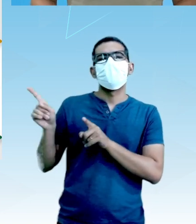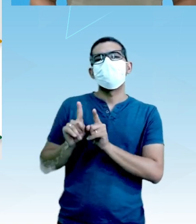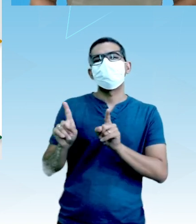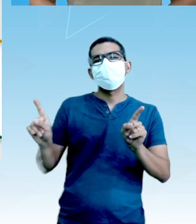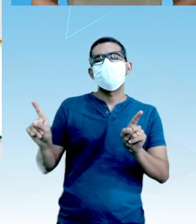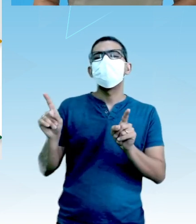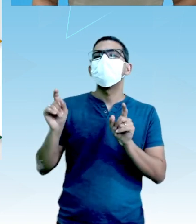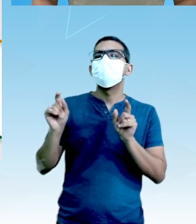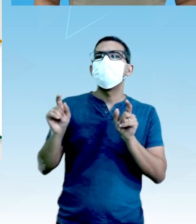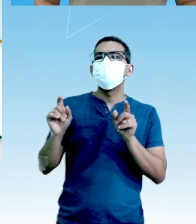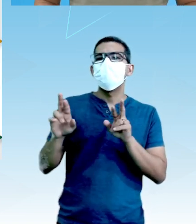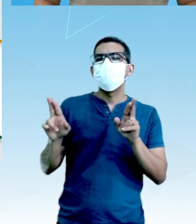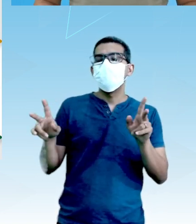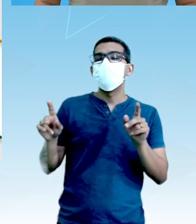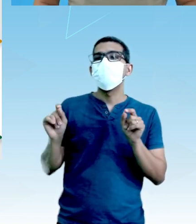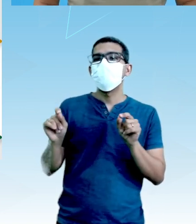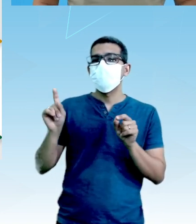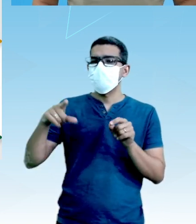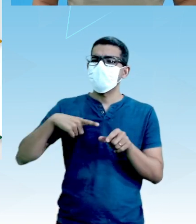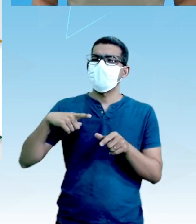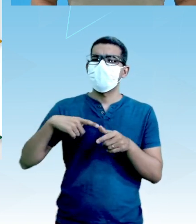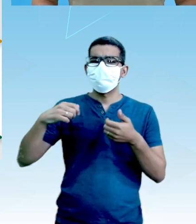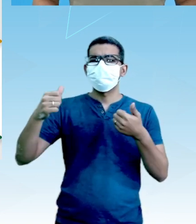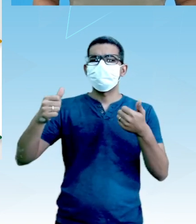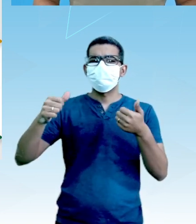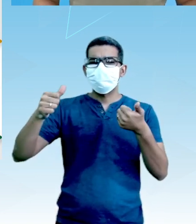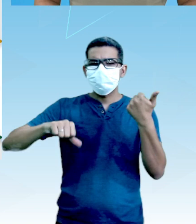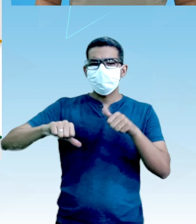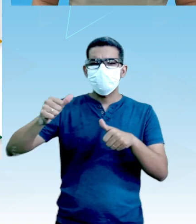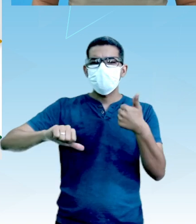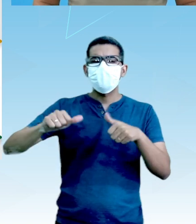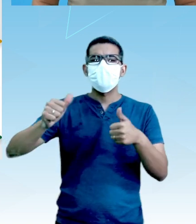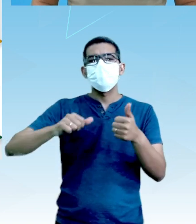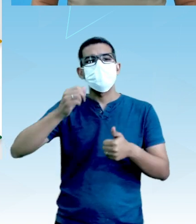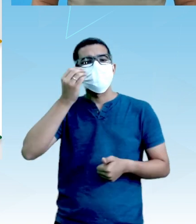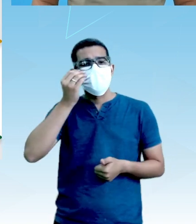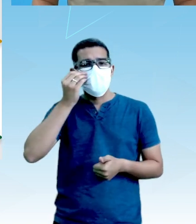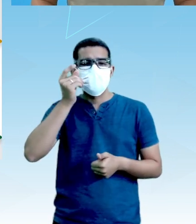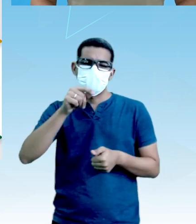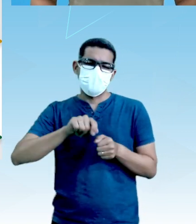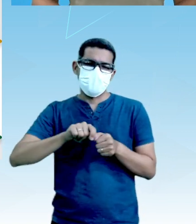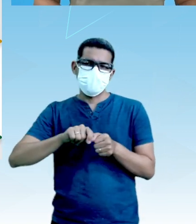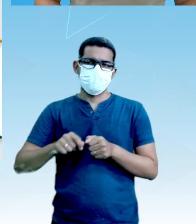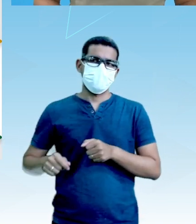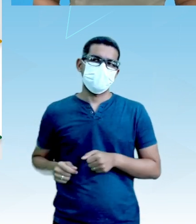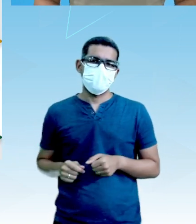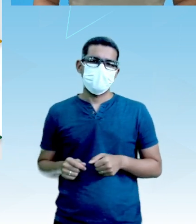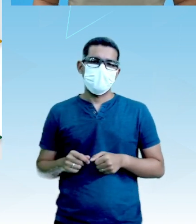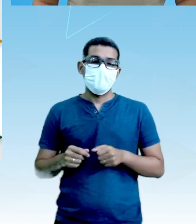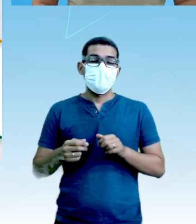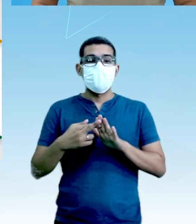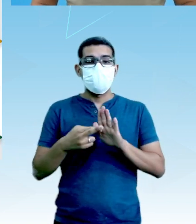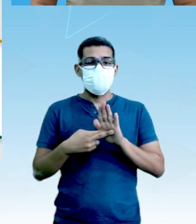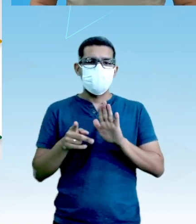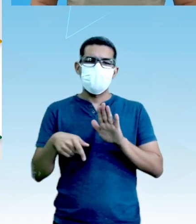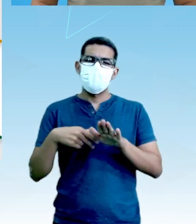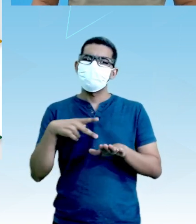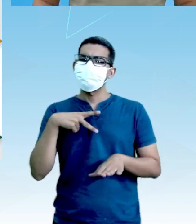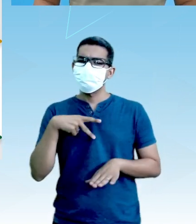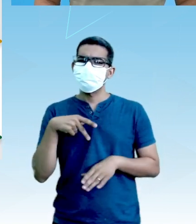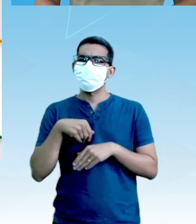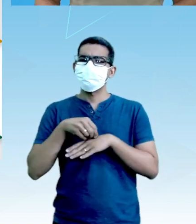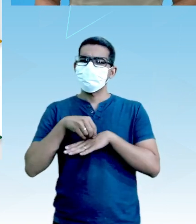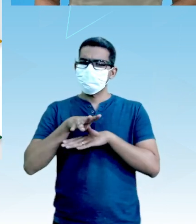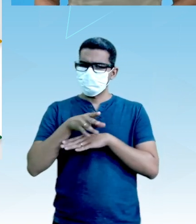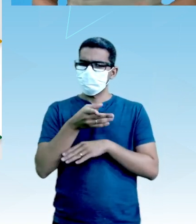exceções podem cair aí em avaliações, em testes que vocês vão fazer, tá bom? E essa regrinha é particular, vou te